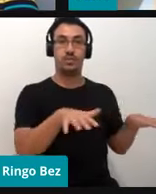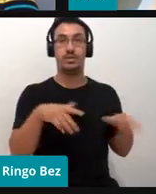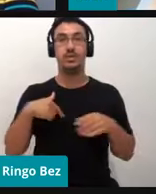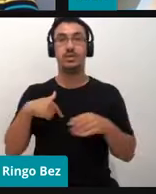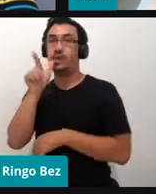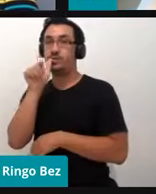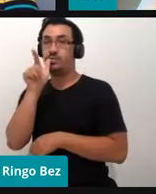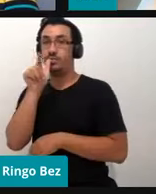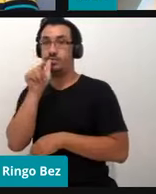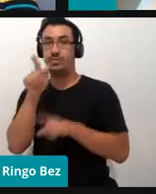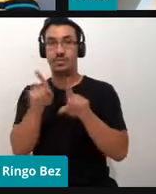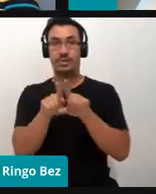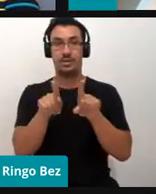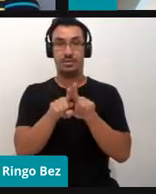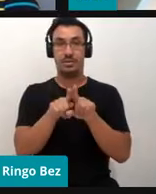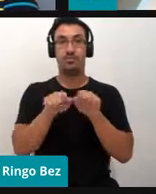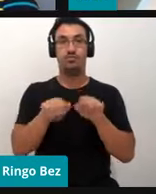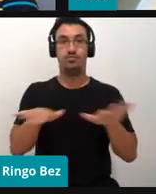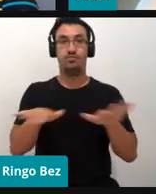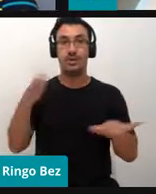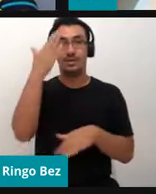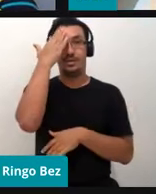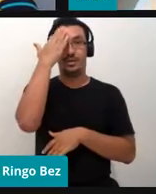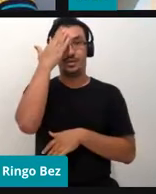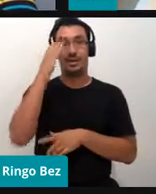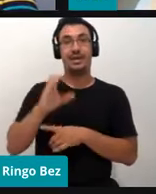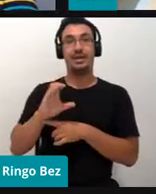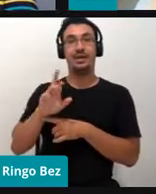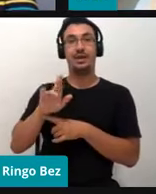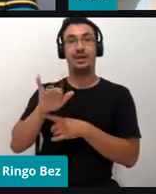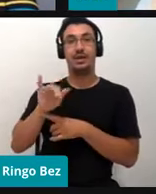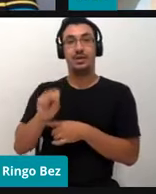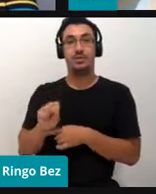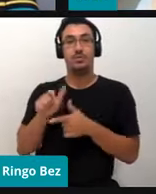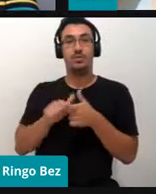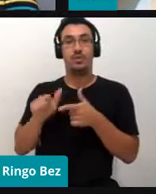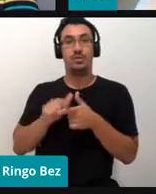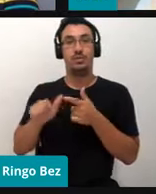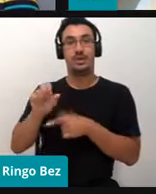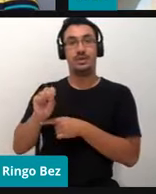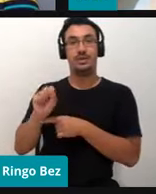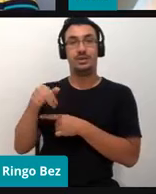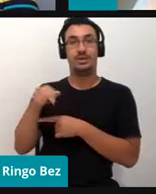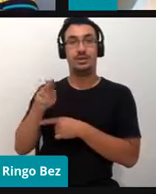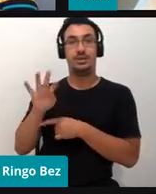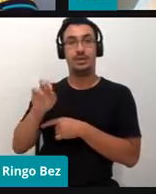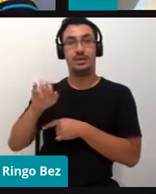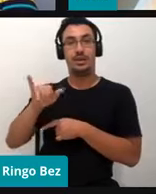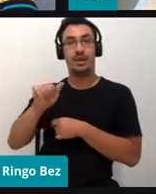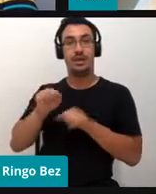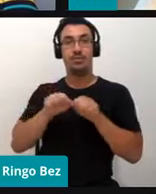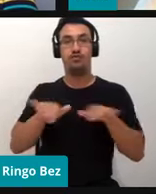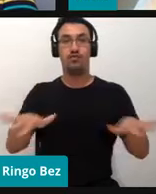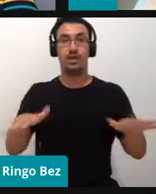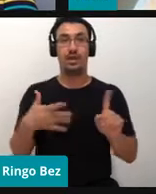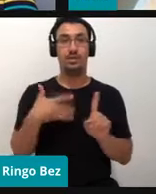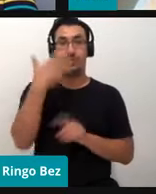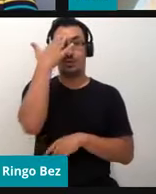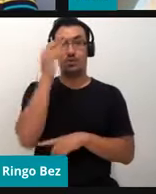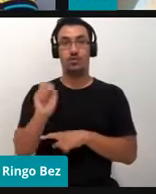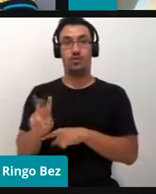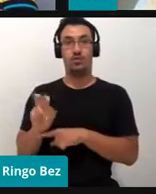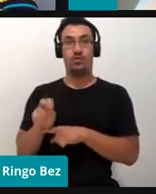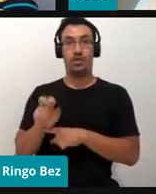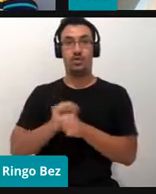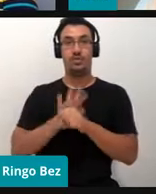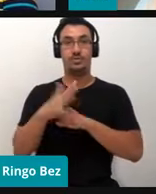hídrica e a crise sanitária do coronavírus, né? Uma crise epidemiológica do coronavírus, elas não têm